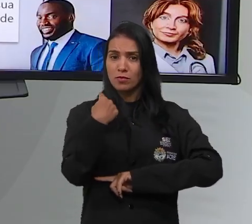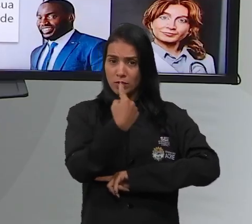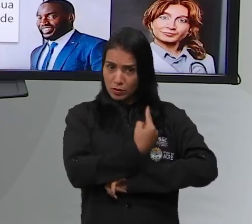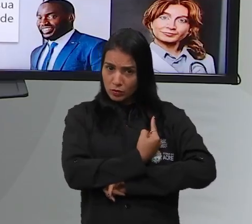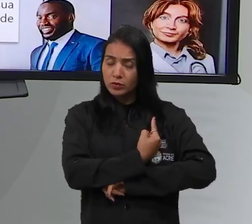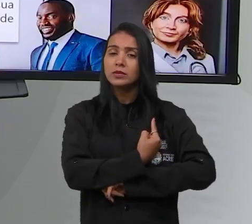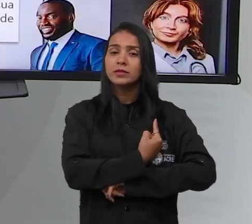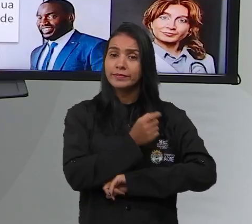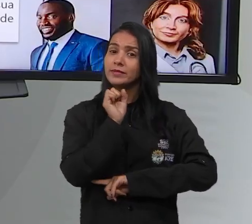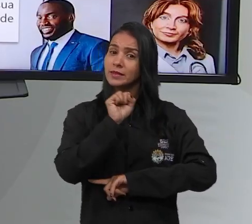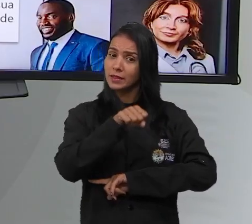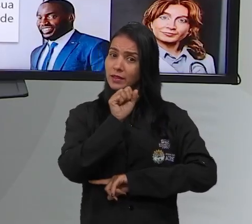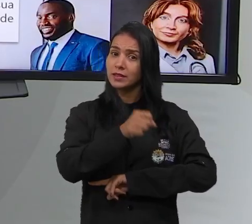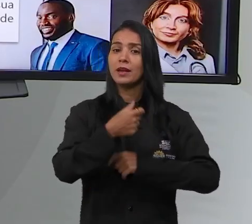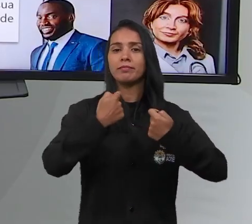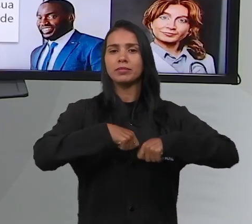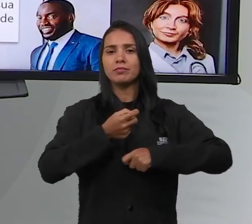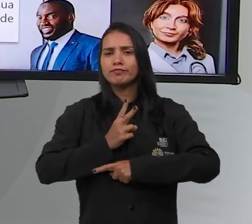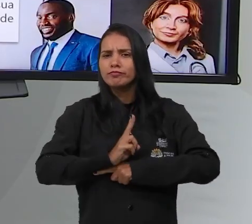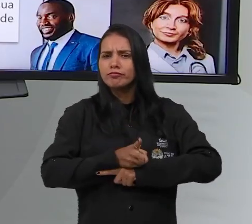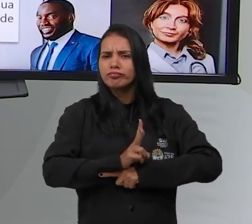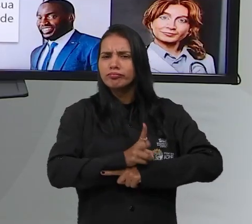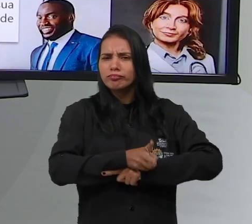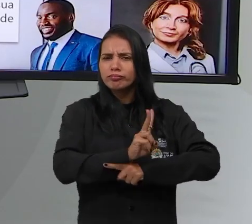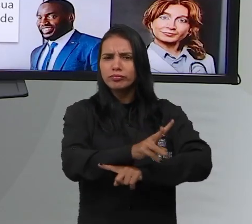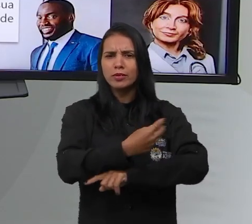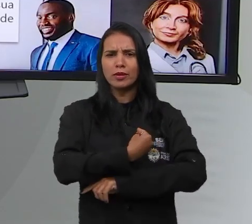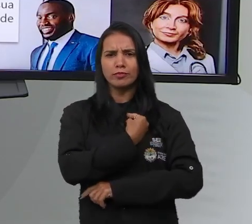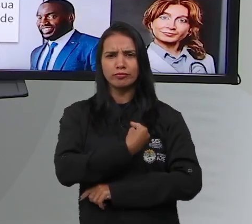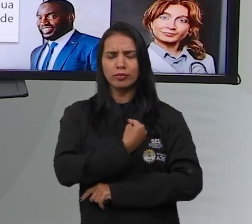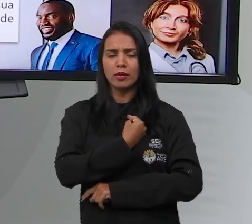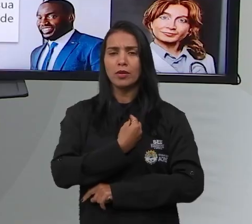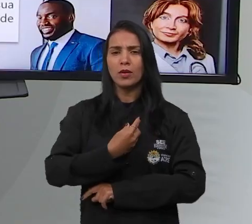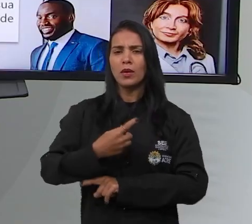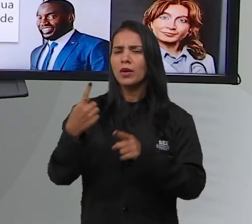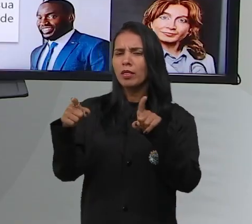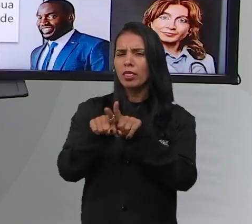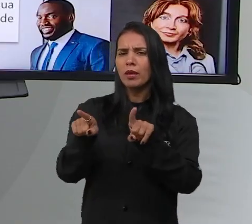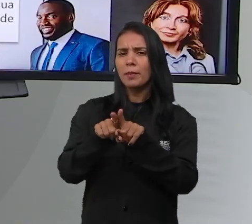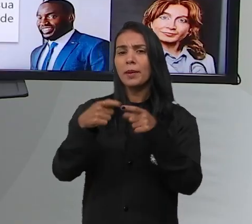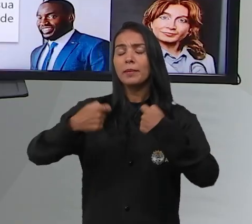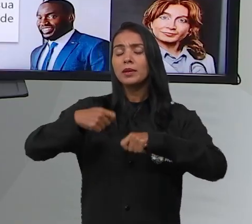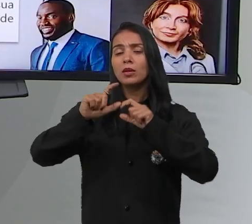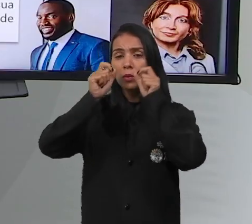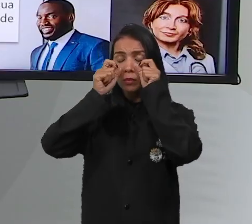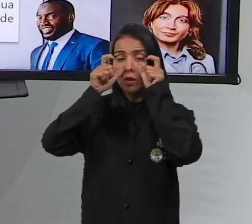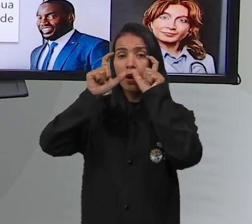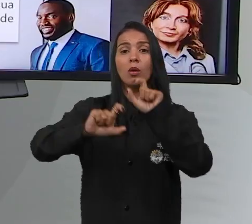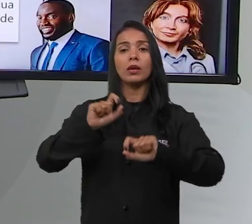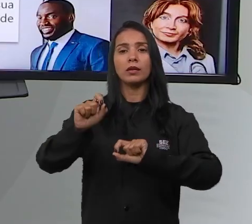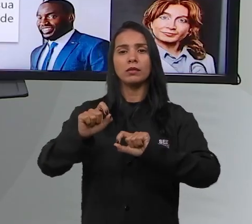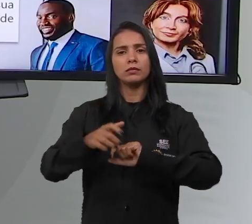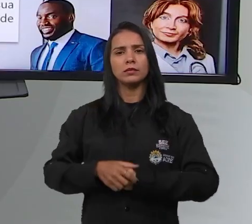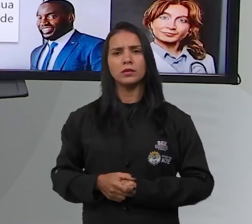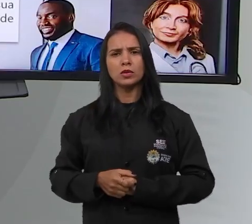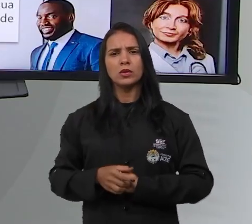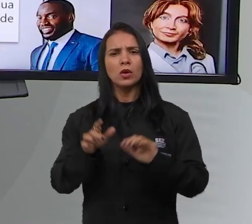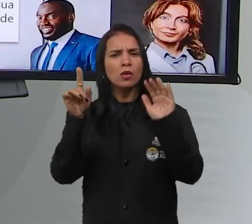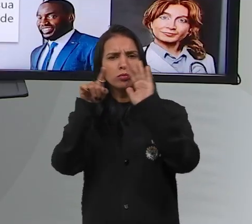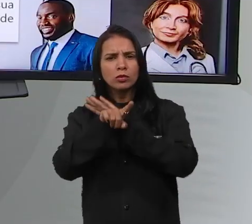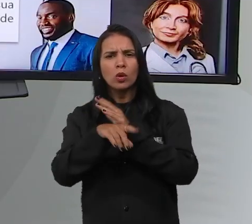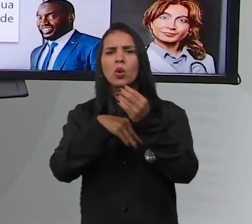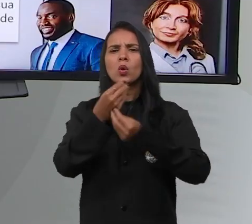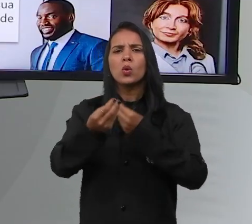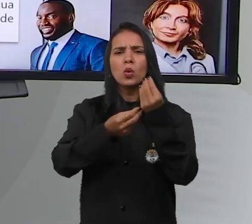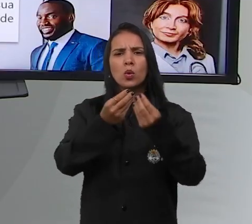dele, porque nós precisamos levar em consideração a seguinte particularidade: tem como você sobreviver